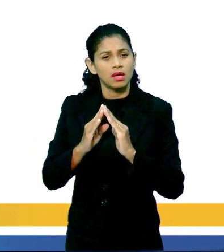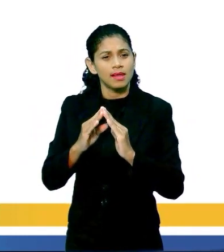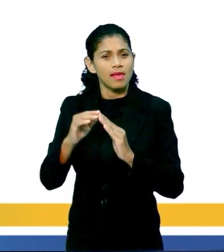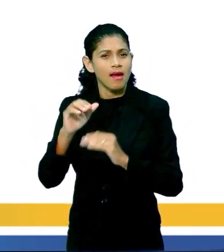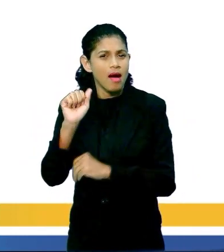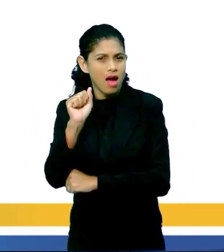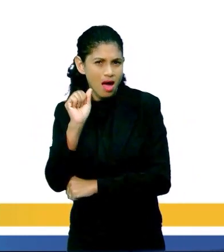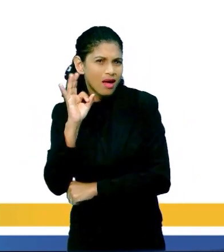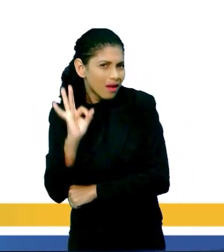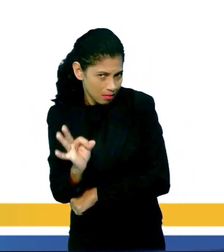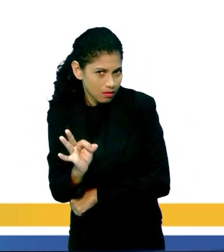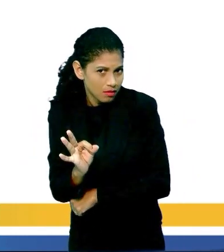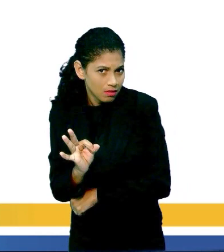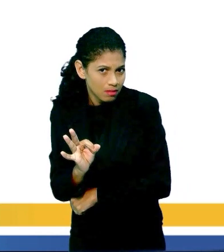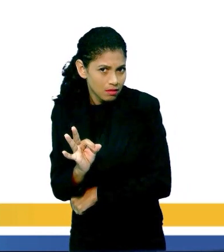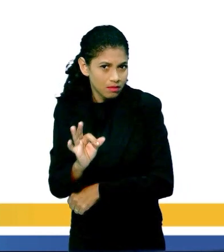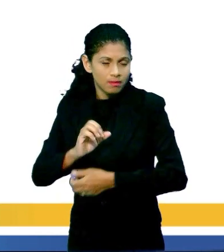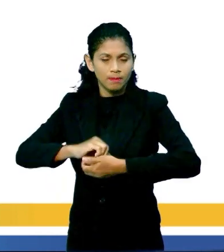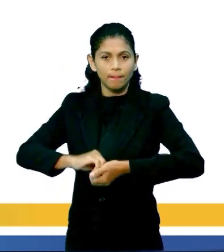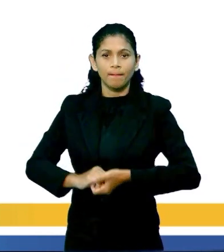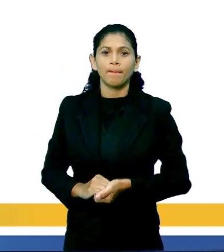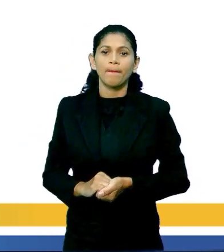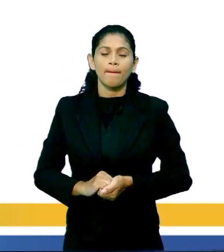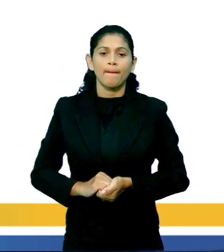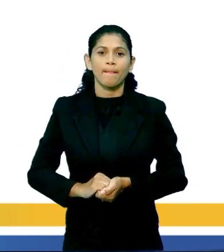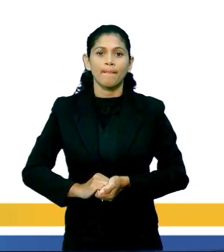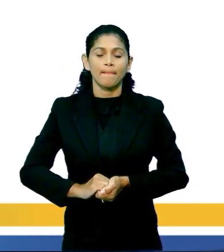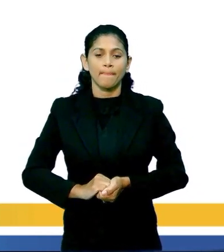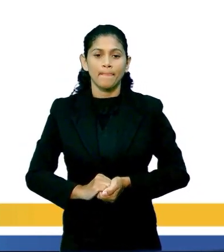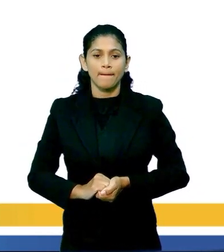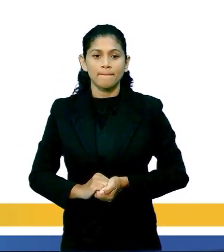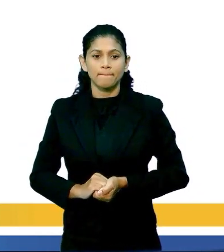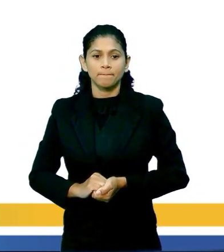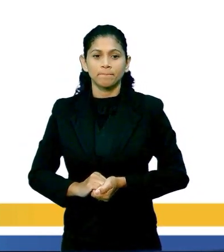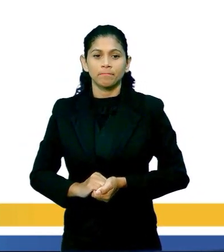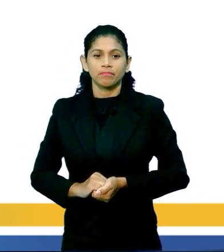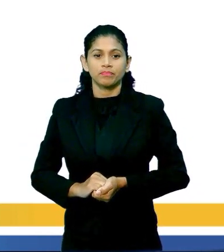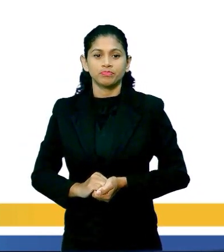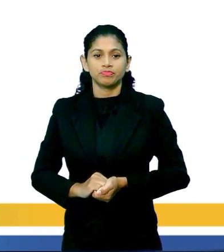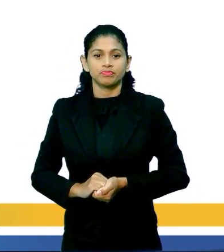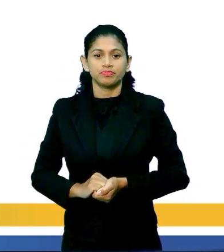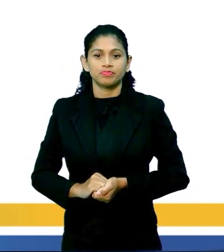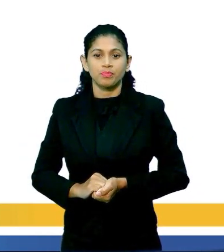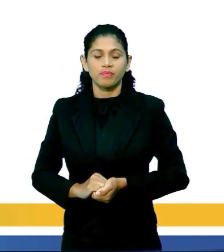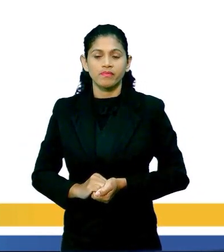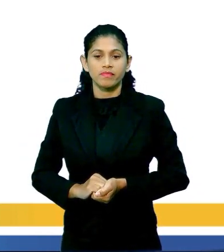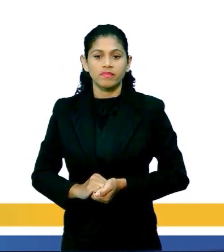o amor, né, de um russo. Nós temos ali a letra A